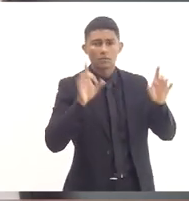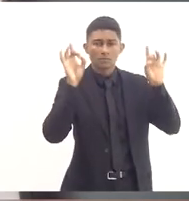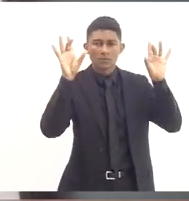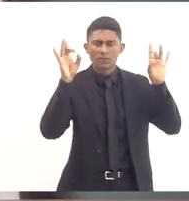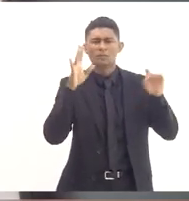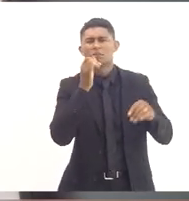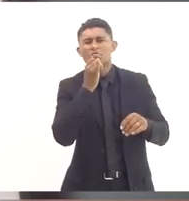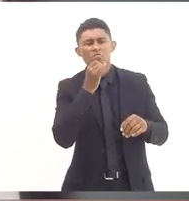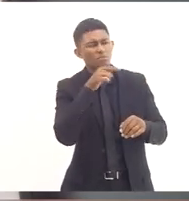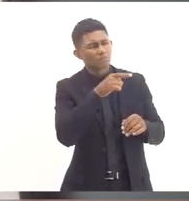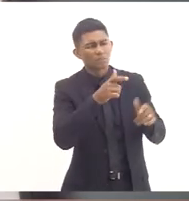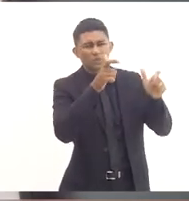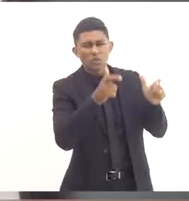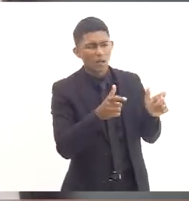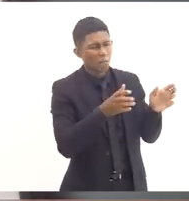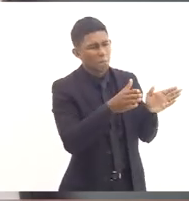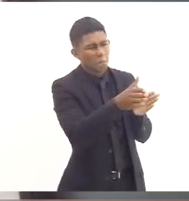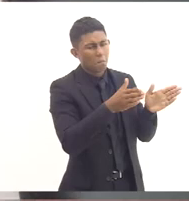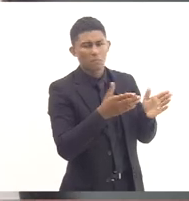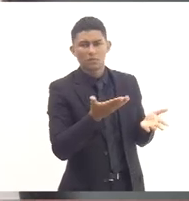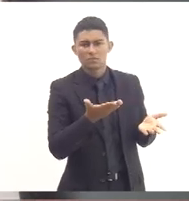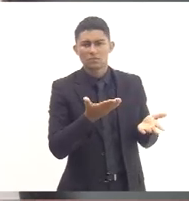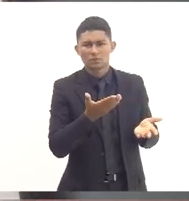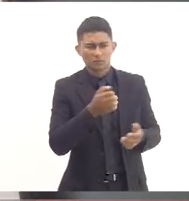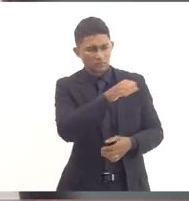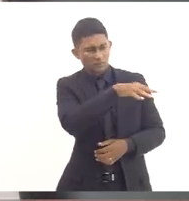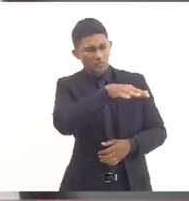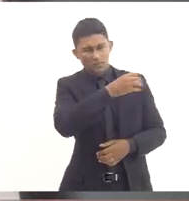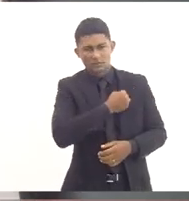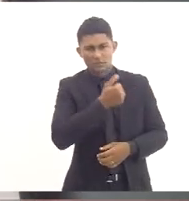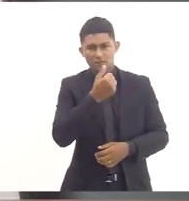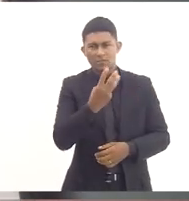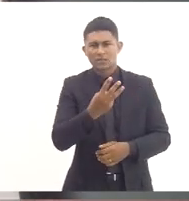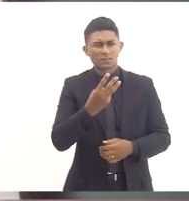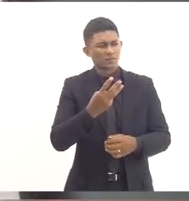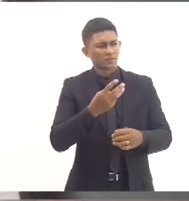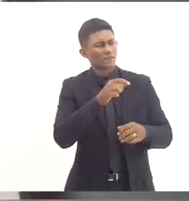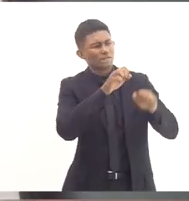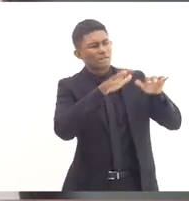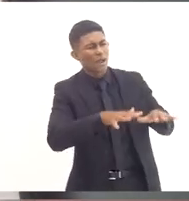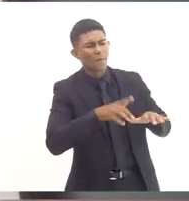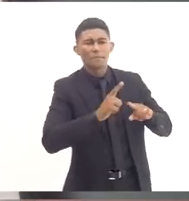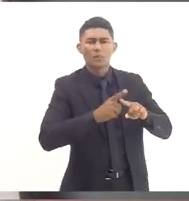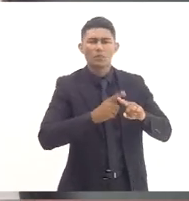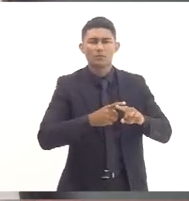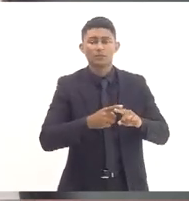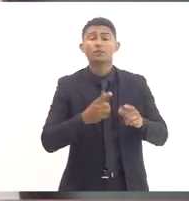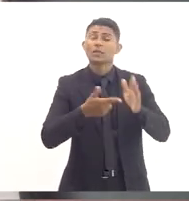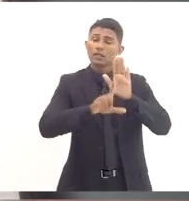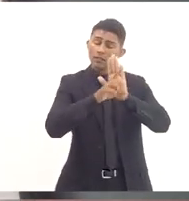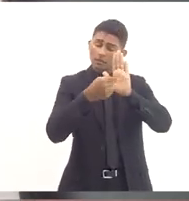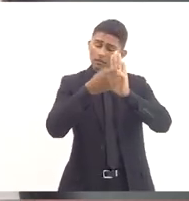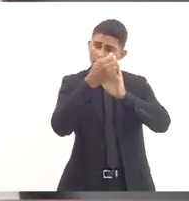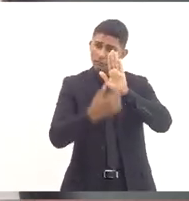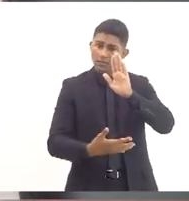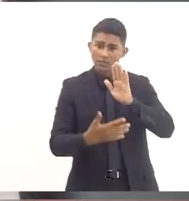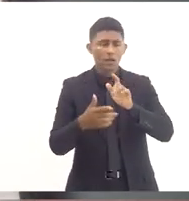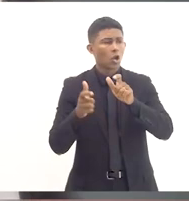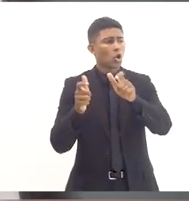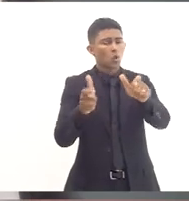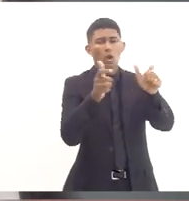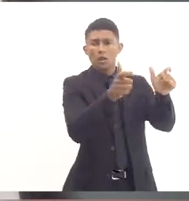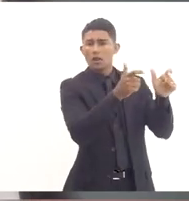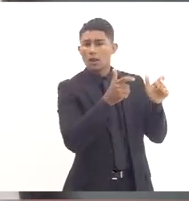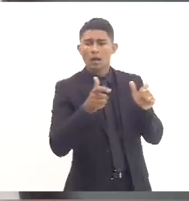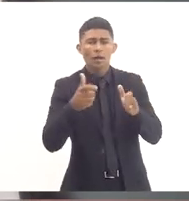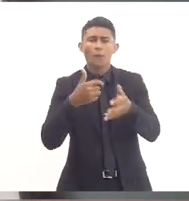setor 13 se a lei diz que eles podem ele tem que ter um lugar né reservado em qualquer afetou ele tem